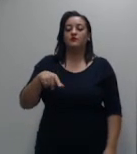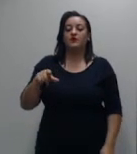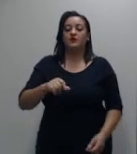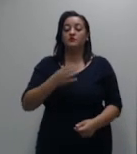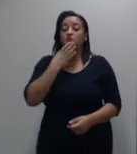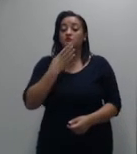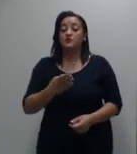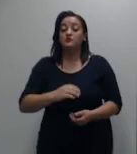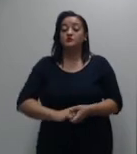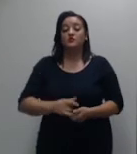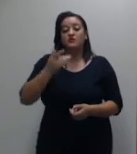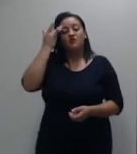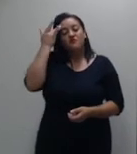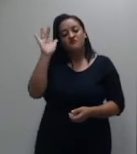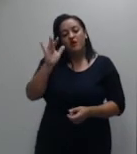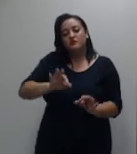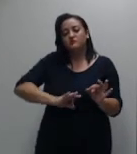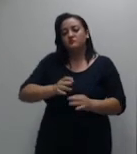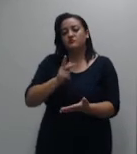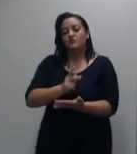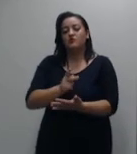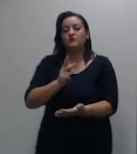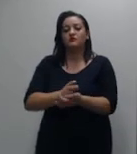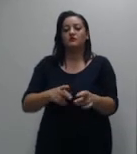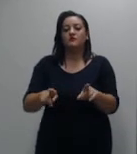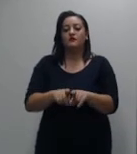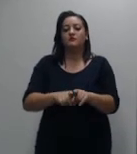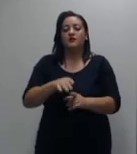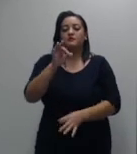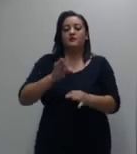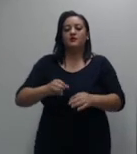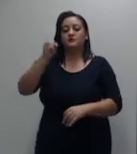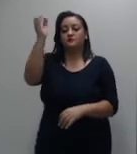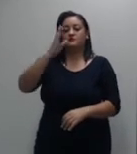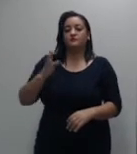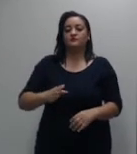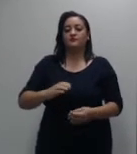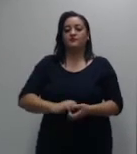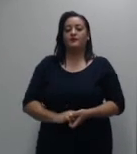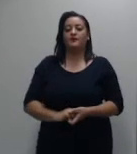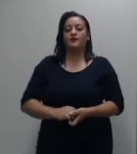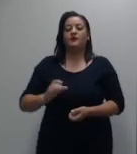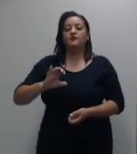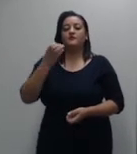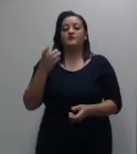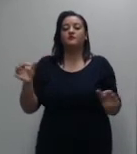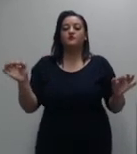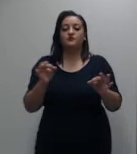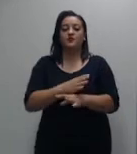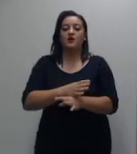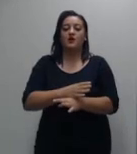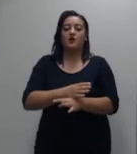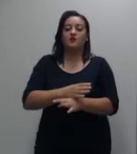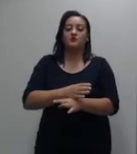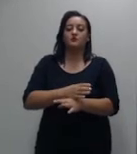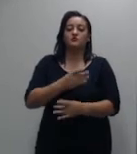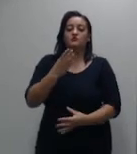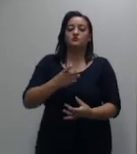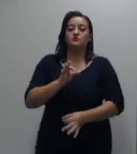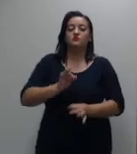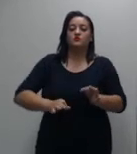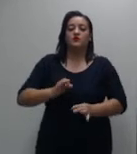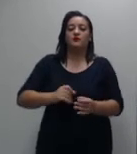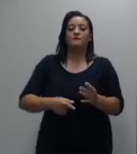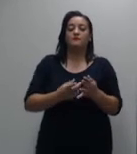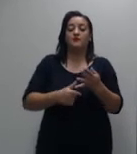pedido simples de homologação pela Associação Brasileira de uma decisão final transitada em julgado proferida pela Instância